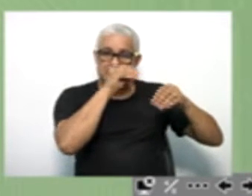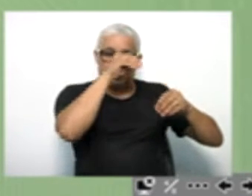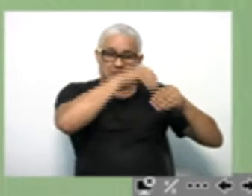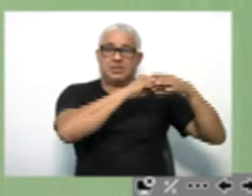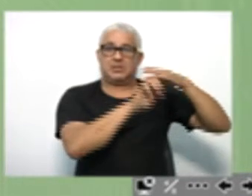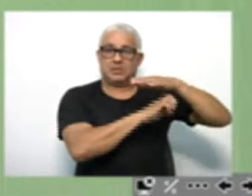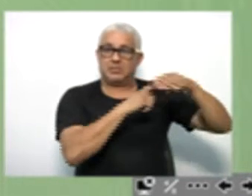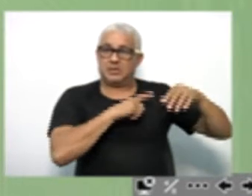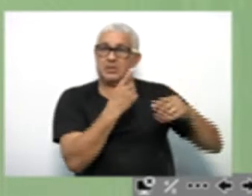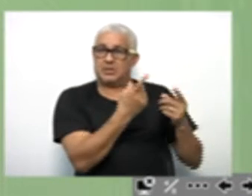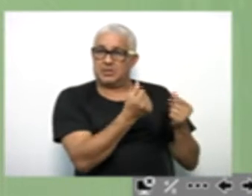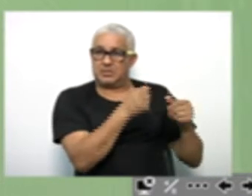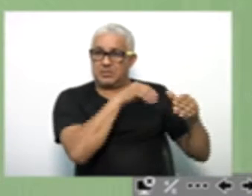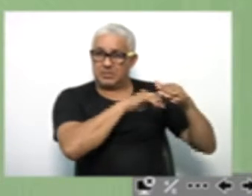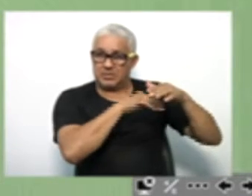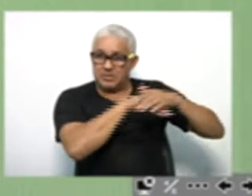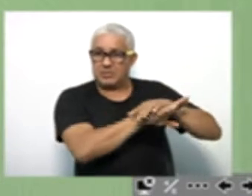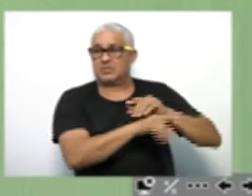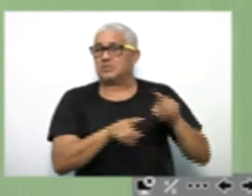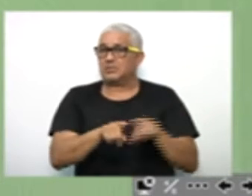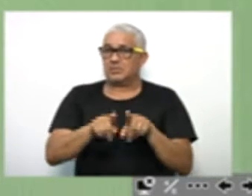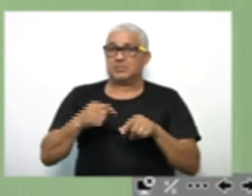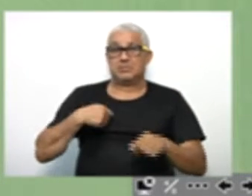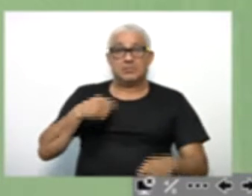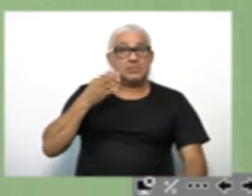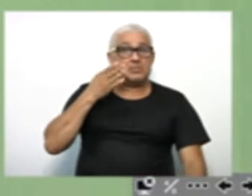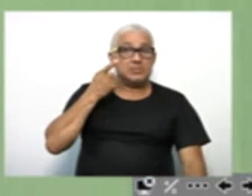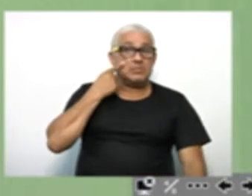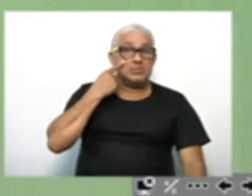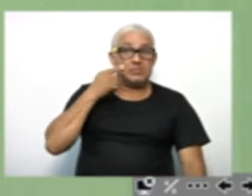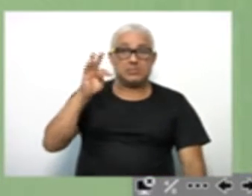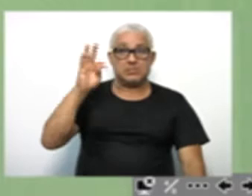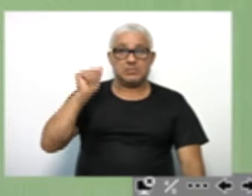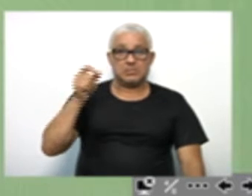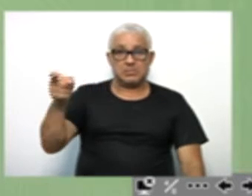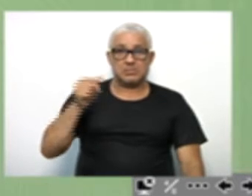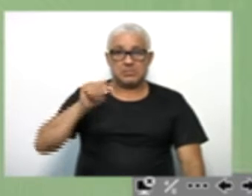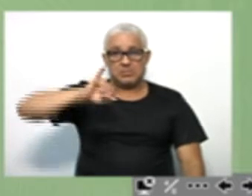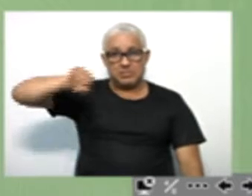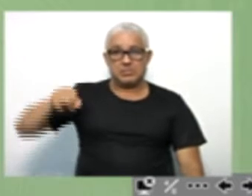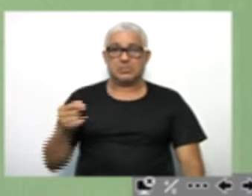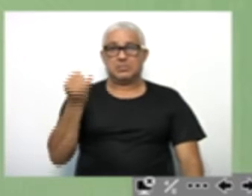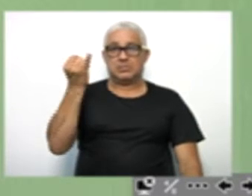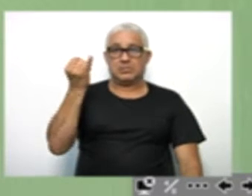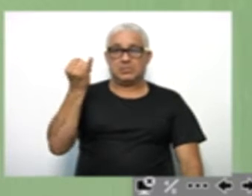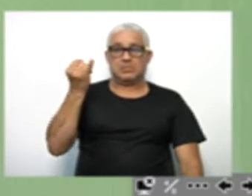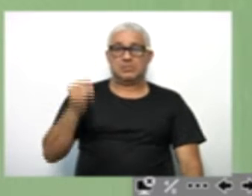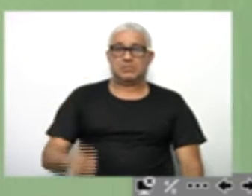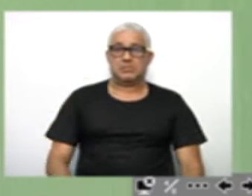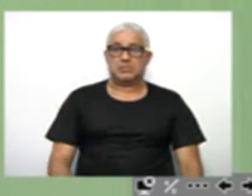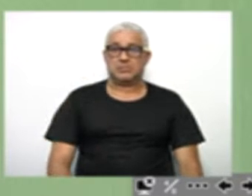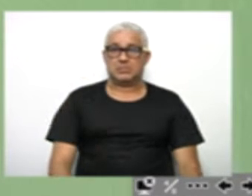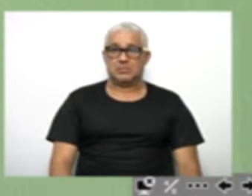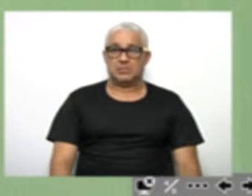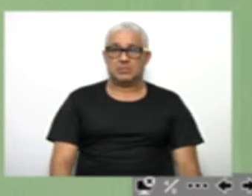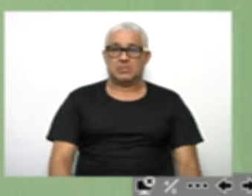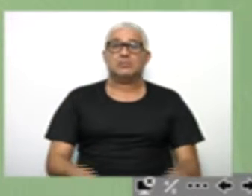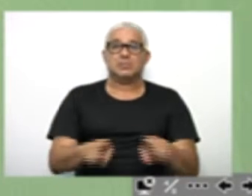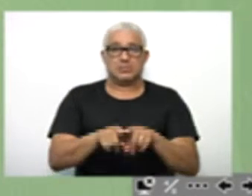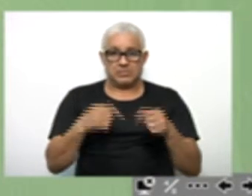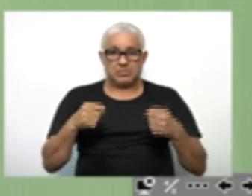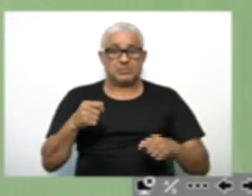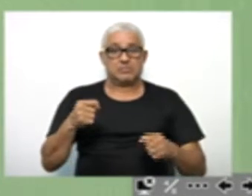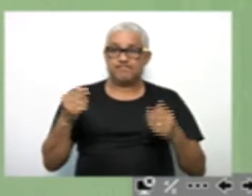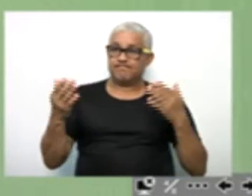contexto, você precisa analisar a taxa de juros que está sendo aplicada no período. Você precisa